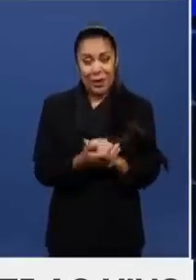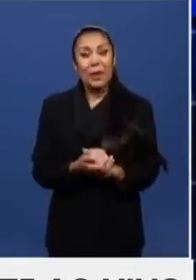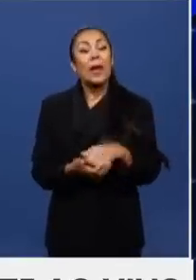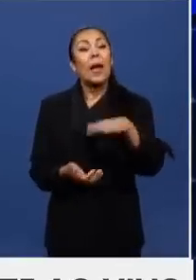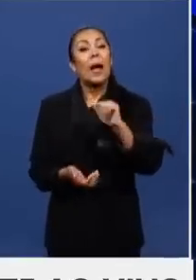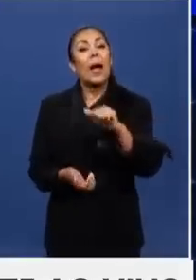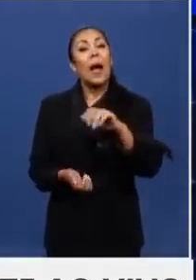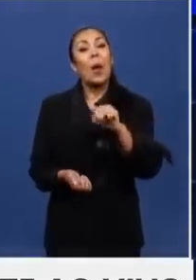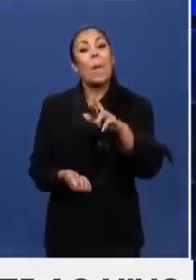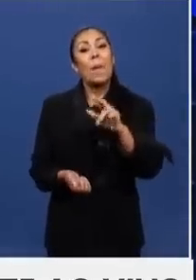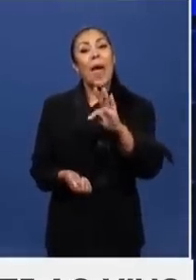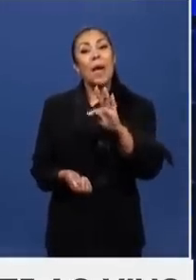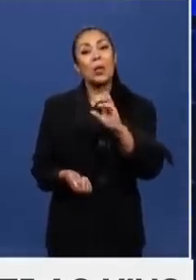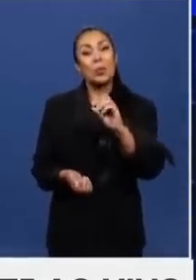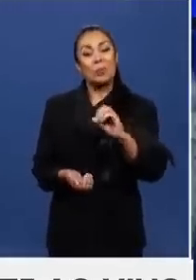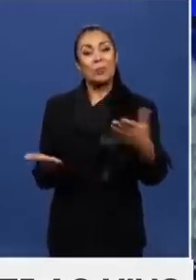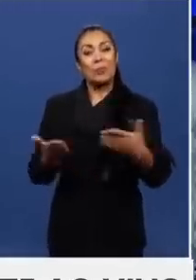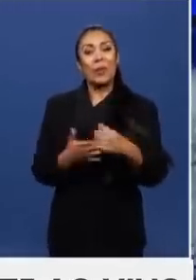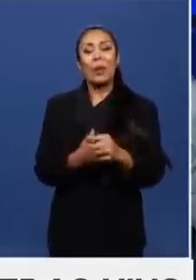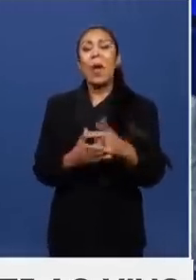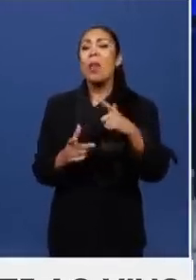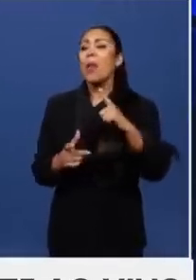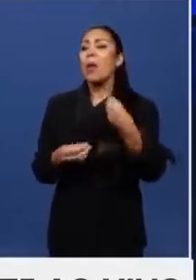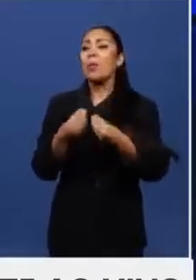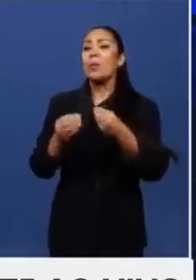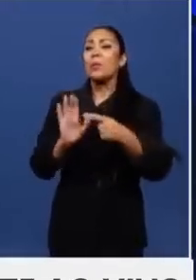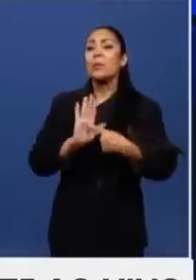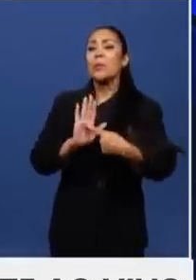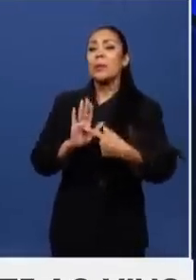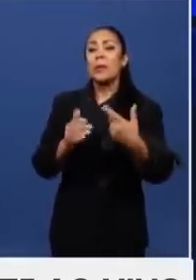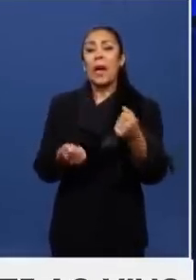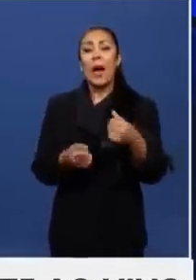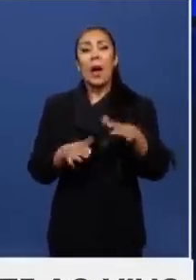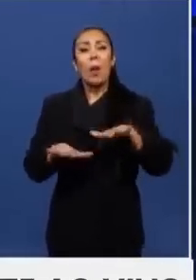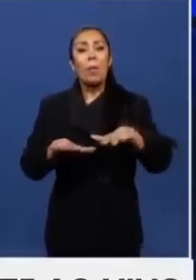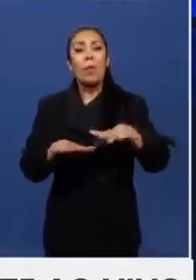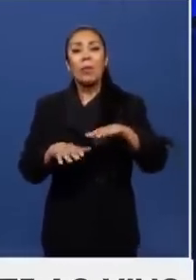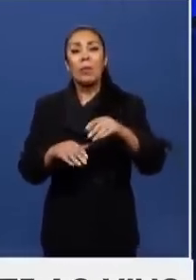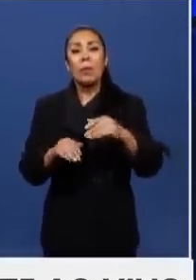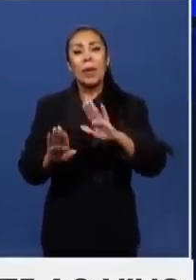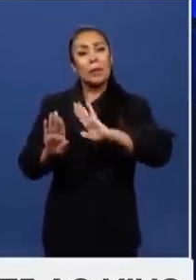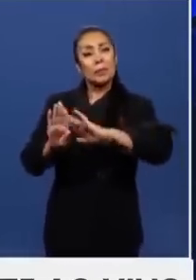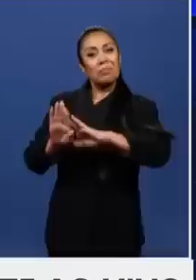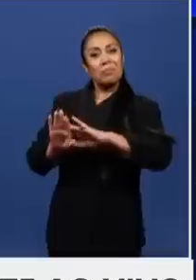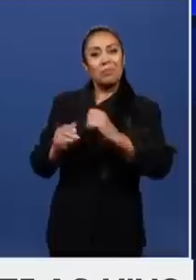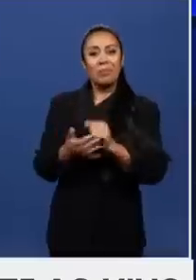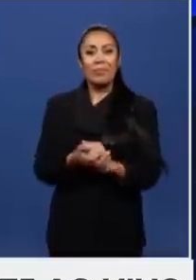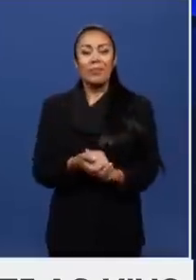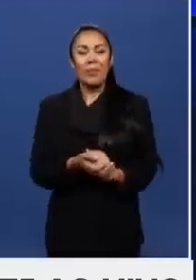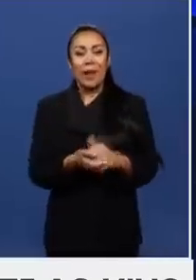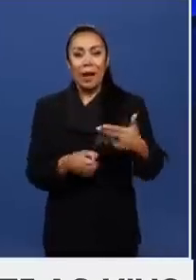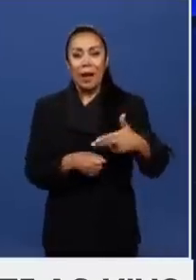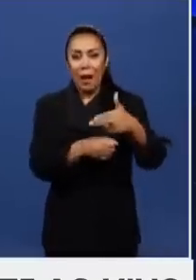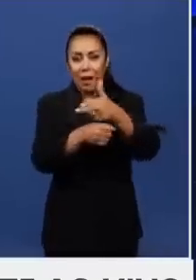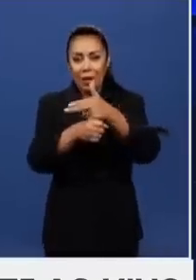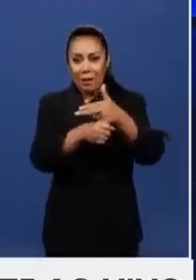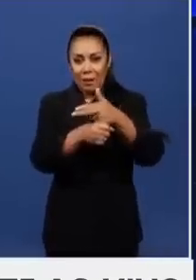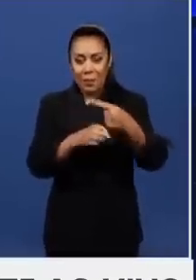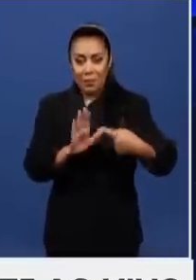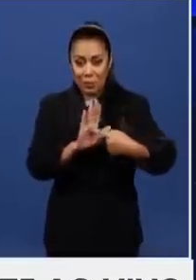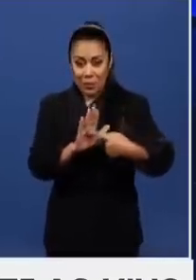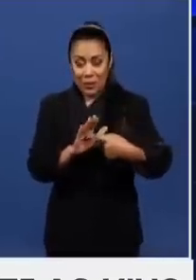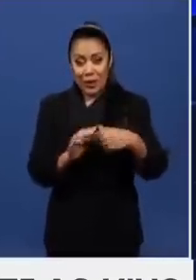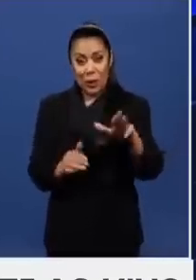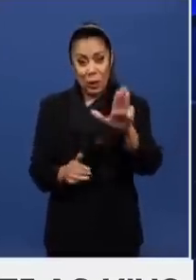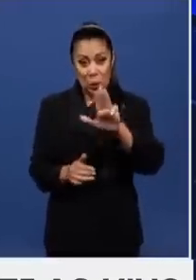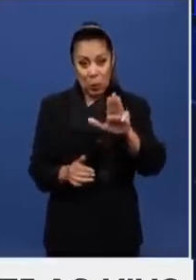está chegando. Nós temos imagens para ilustrar agora da movimentação dos bastidores. A nossa câmera está flagrando aí o